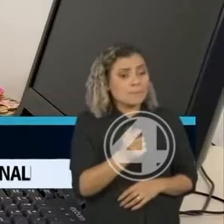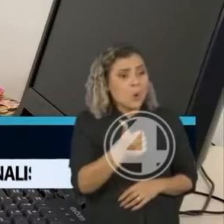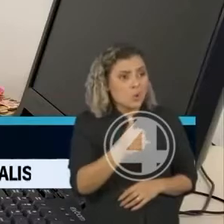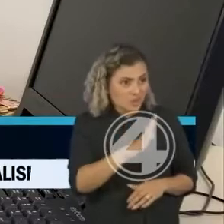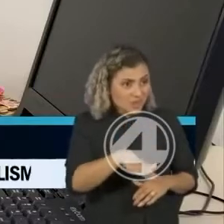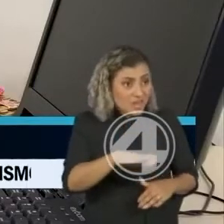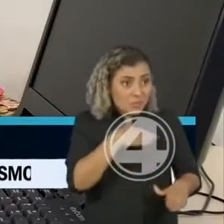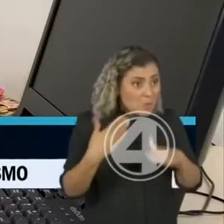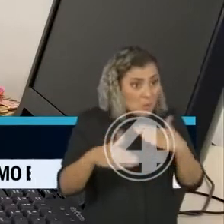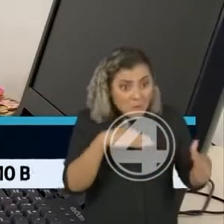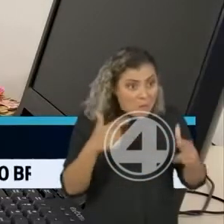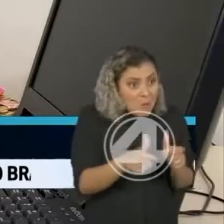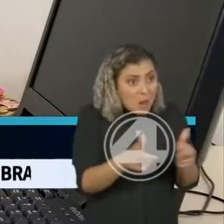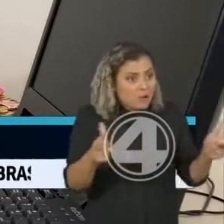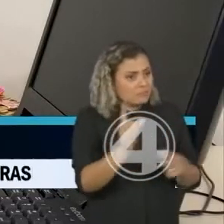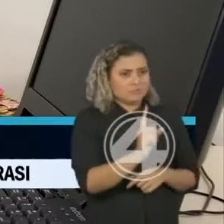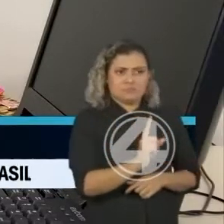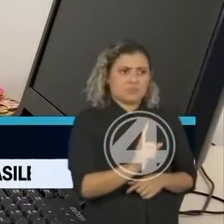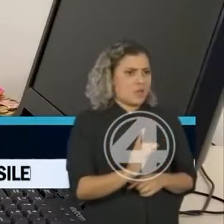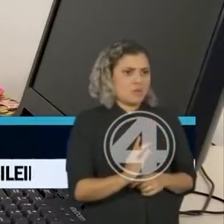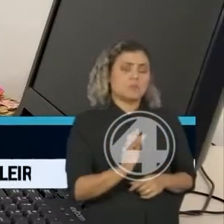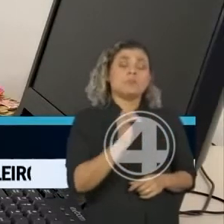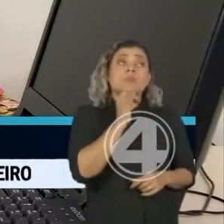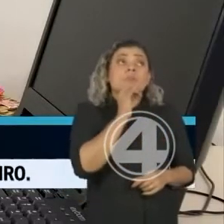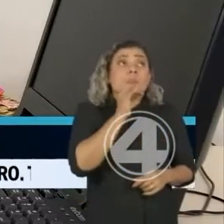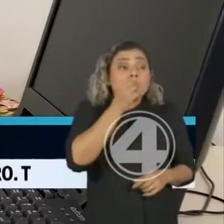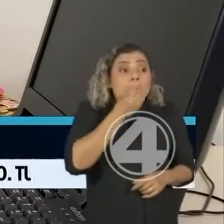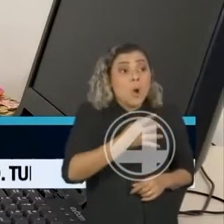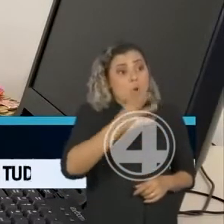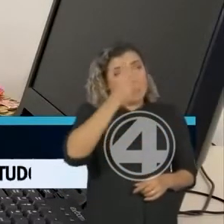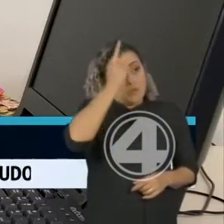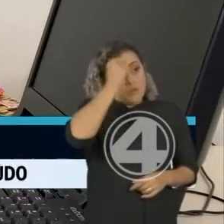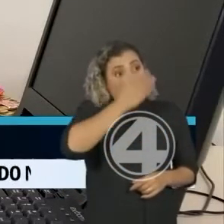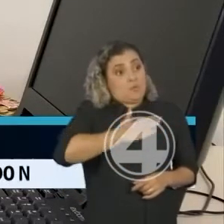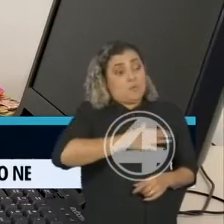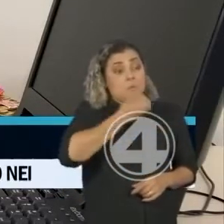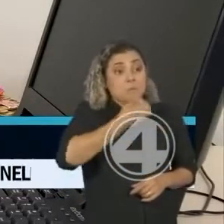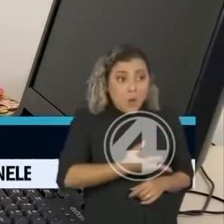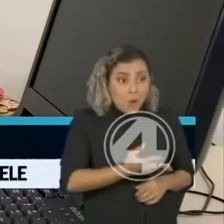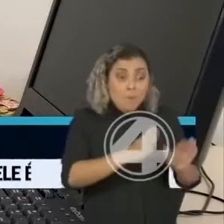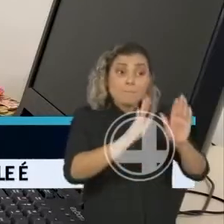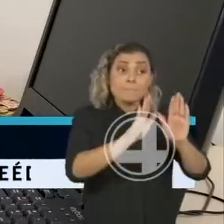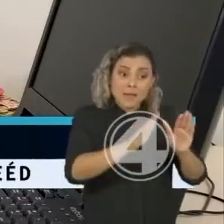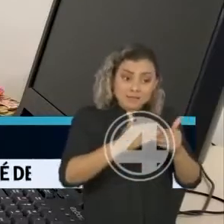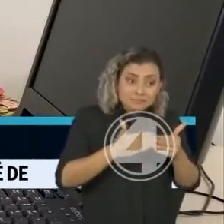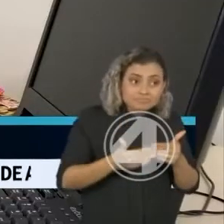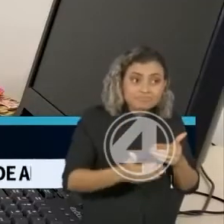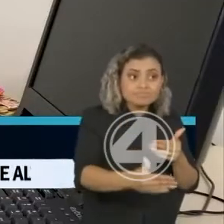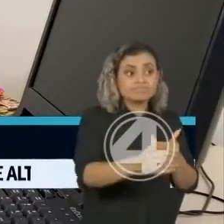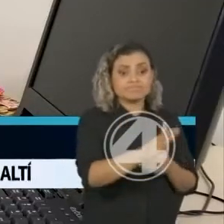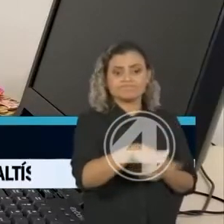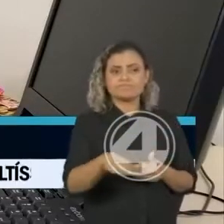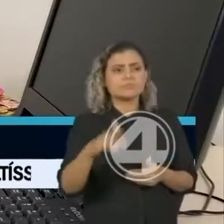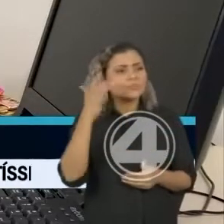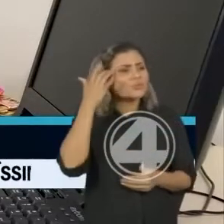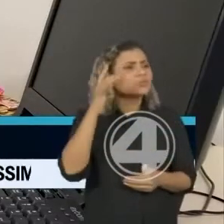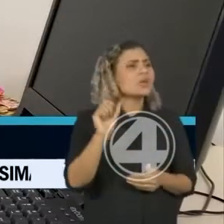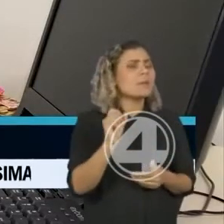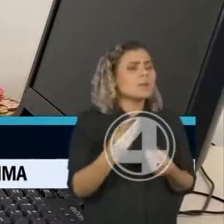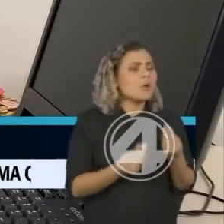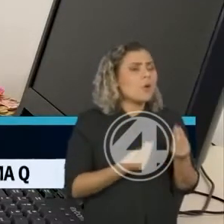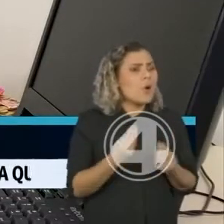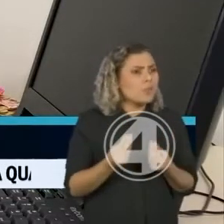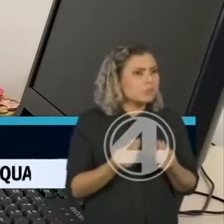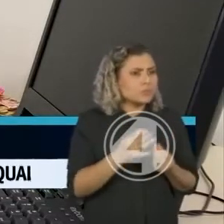crianças morrerem do correio de 19 felizmente mas provavelmente o papel das crianças vão saber uma ainda nessa